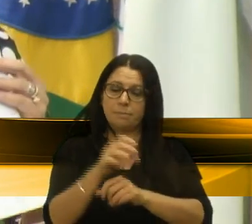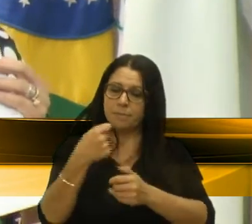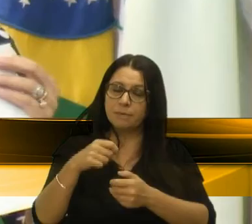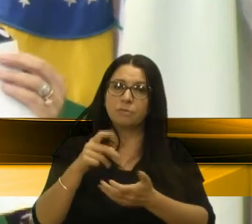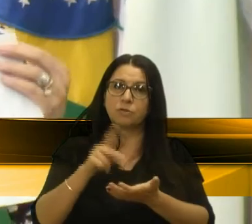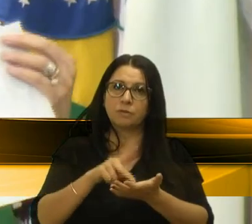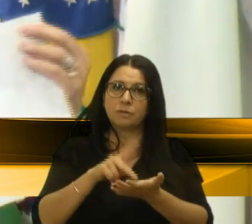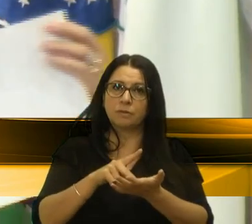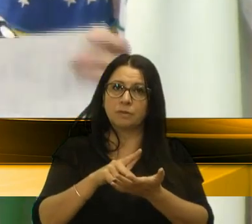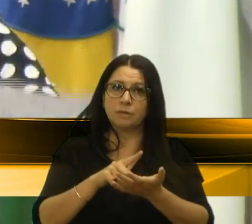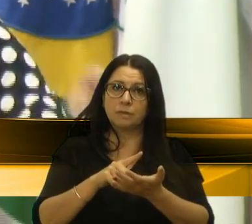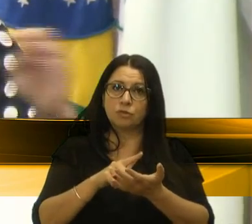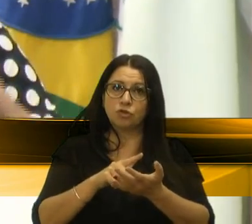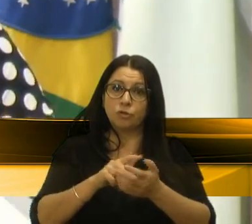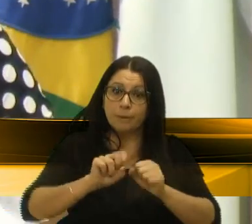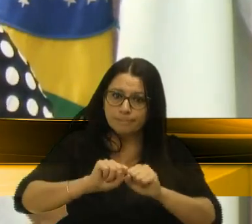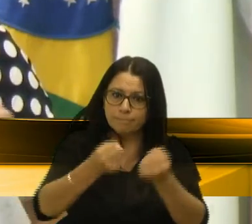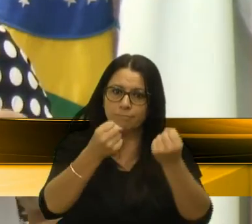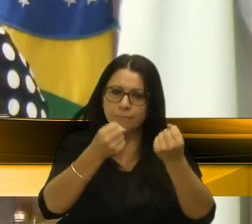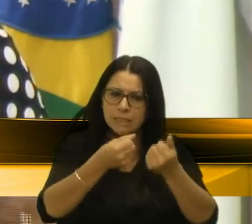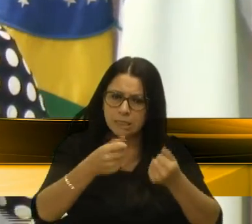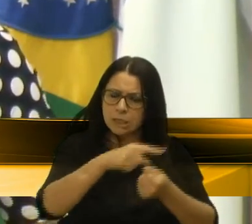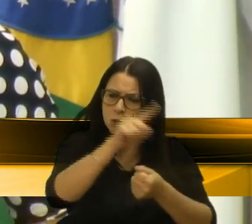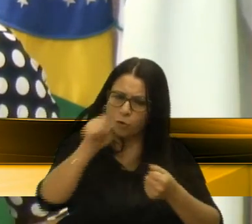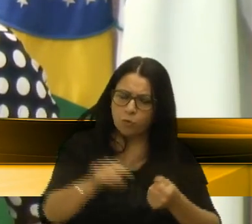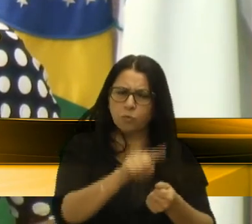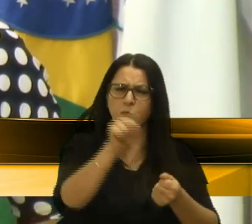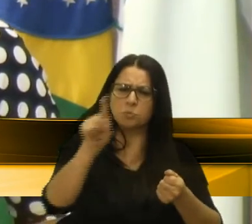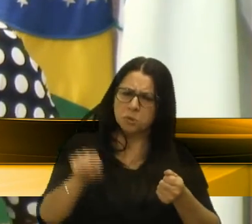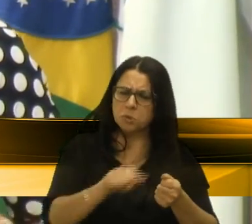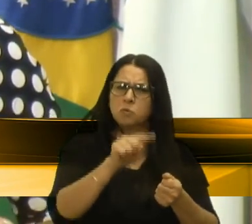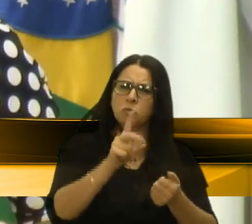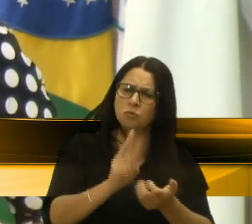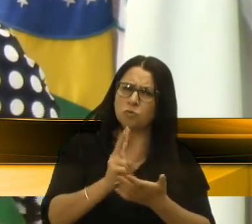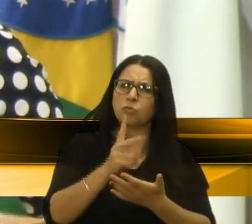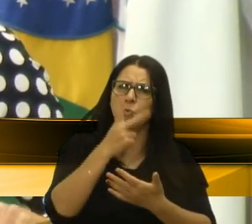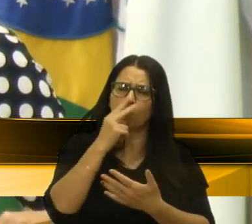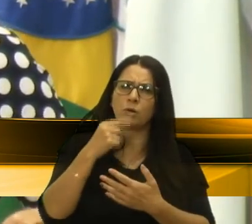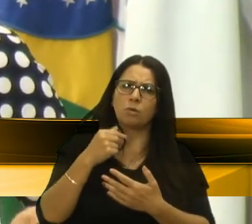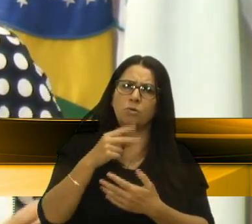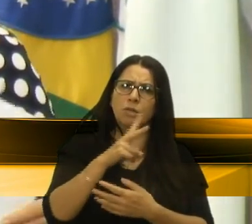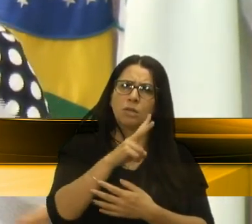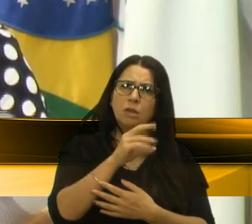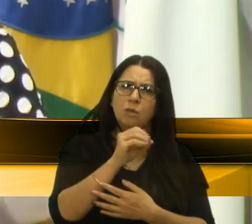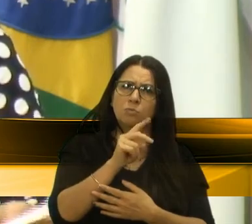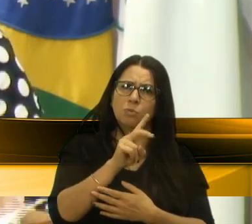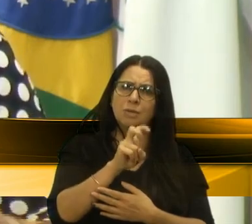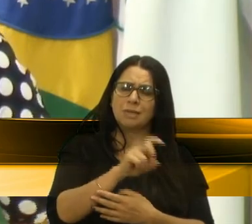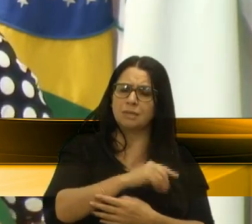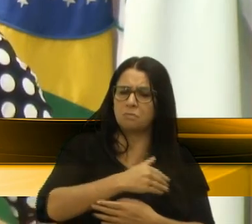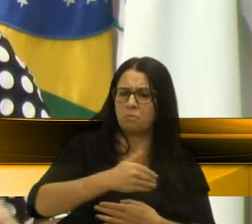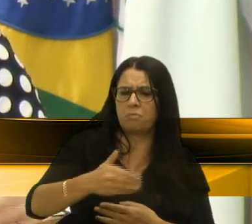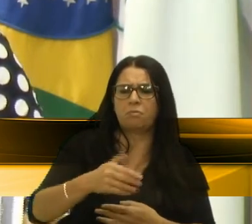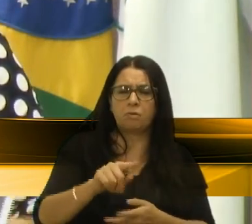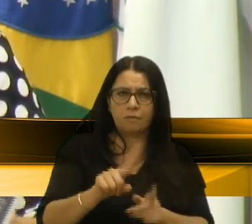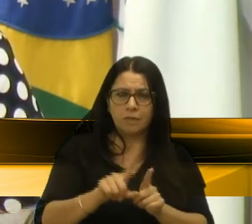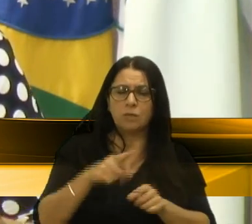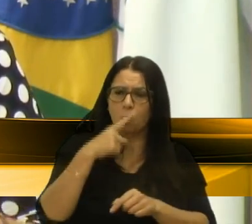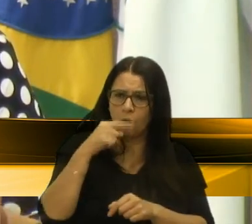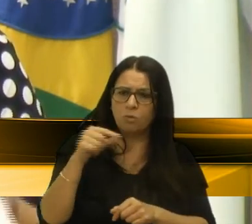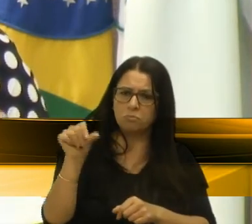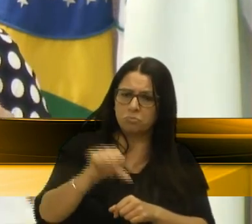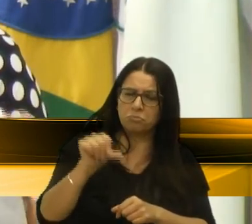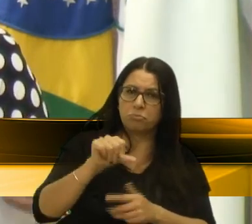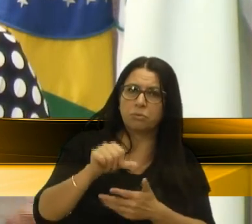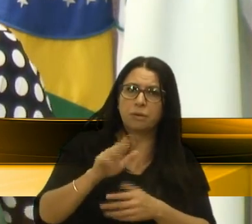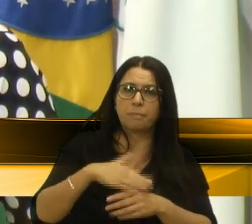romper esse ciclo vicioso que se instalou. Desde 2015, a gente tem